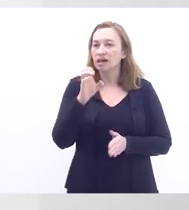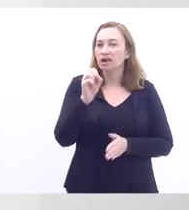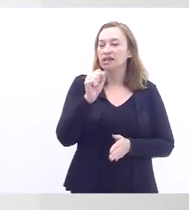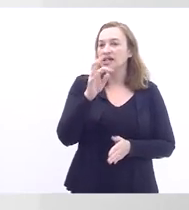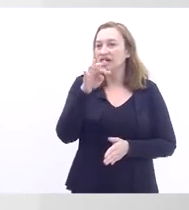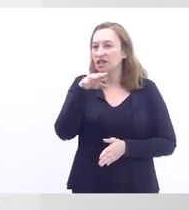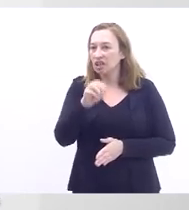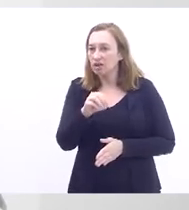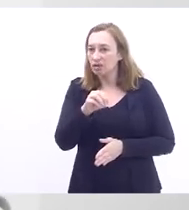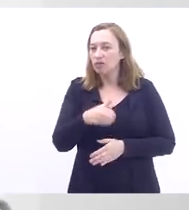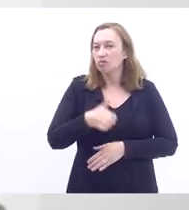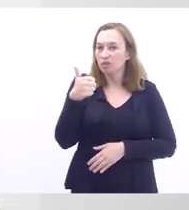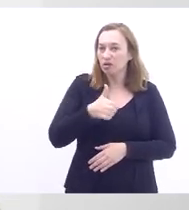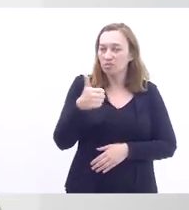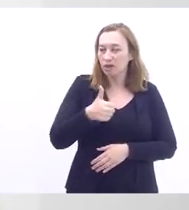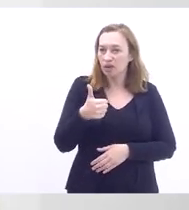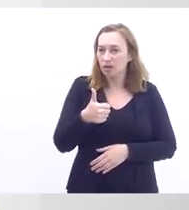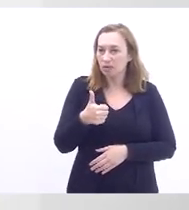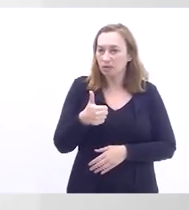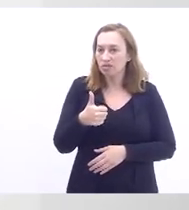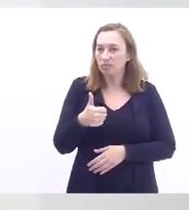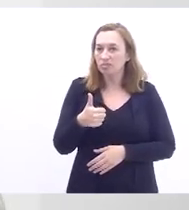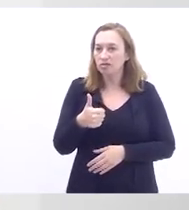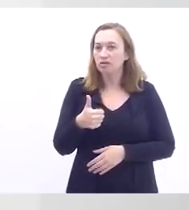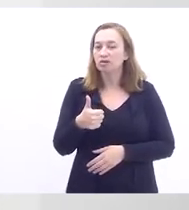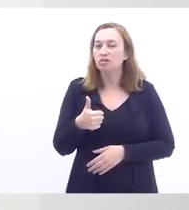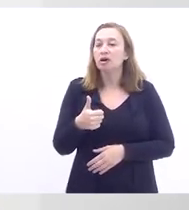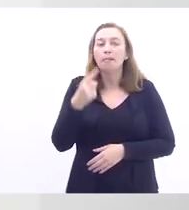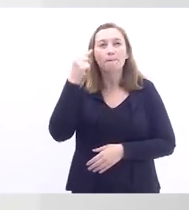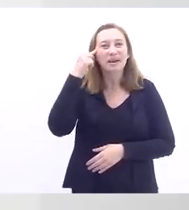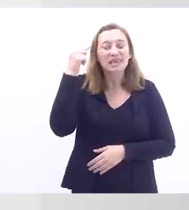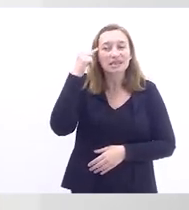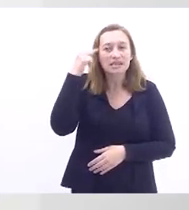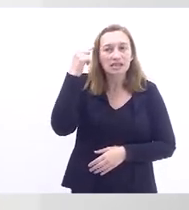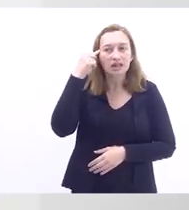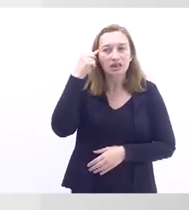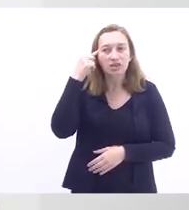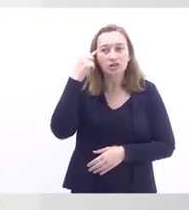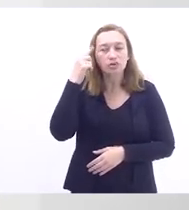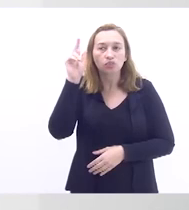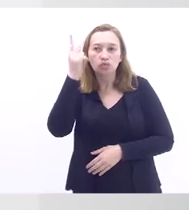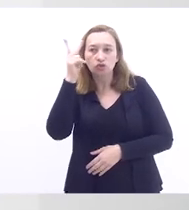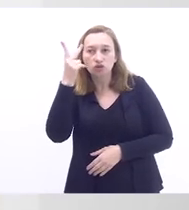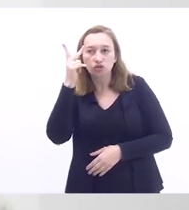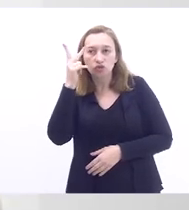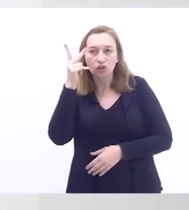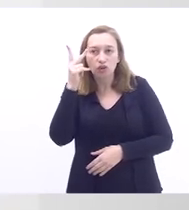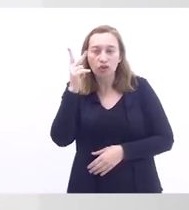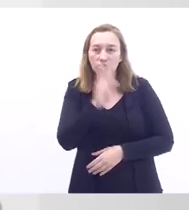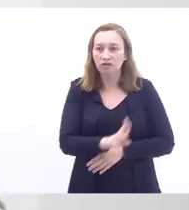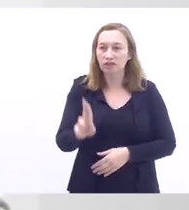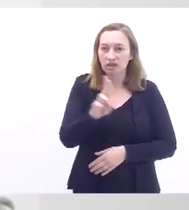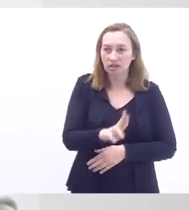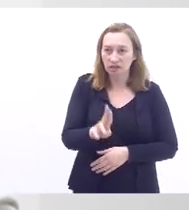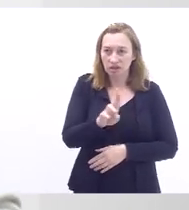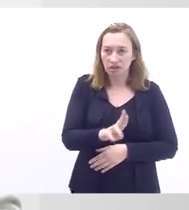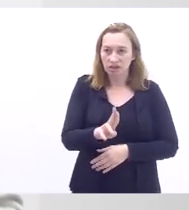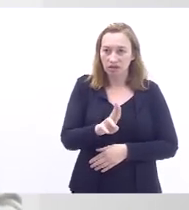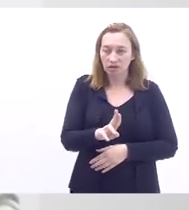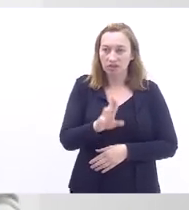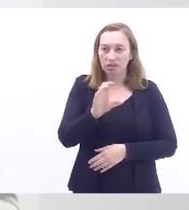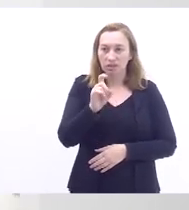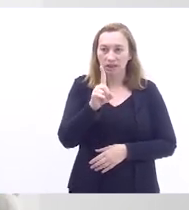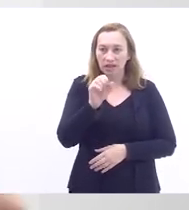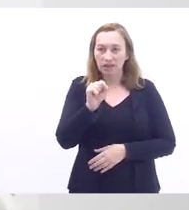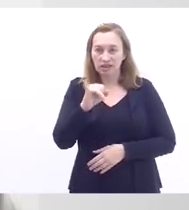Sisu do primeiro semestre 2002 pensando no histórico da universidade e na idealização da Universidade pelo